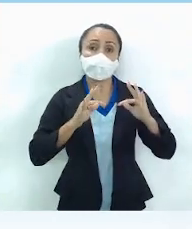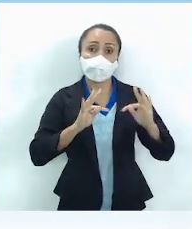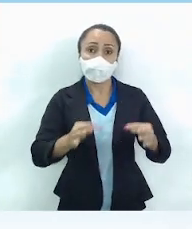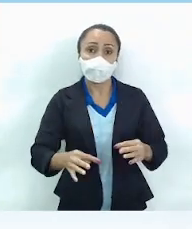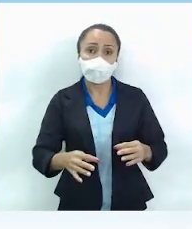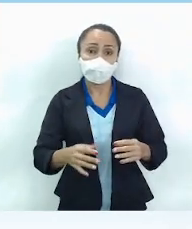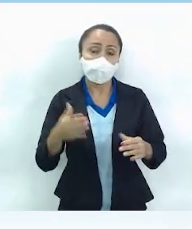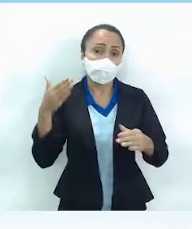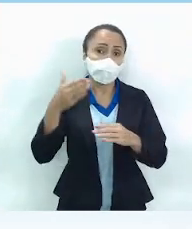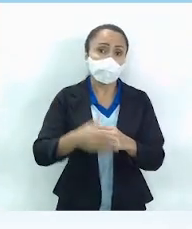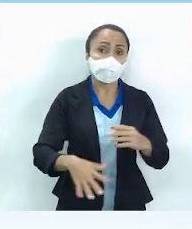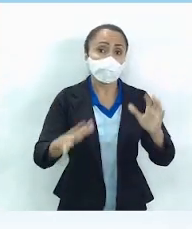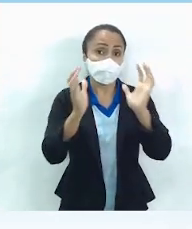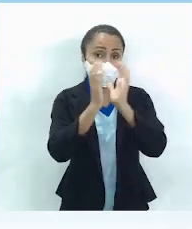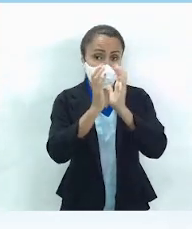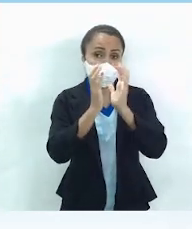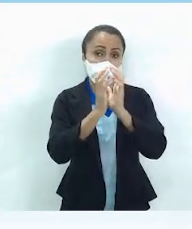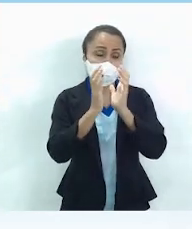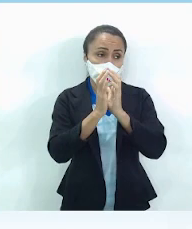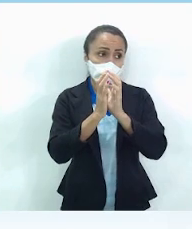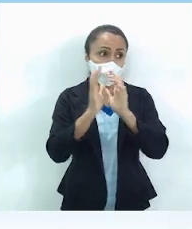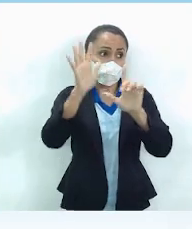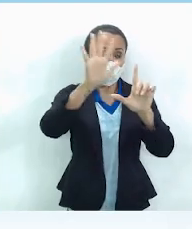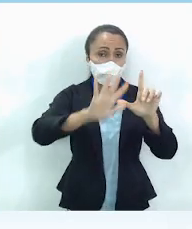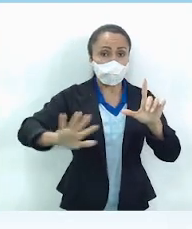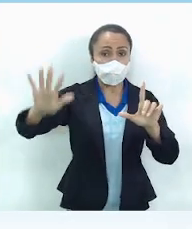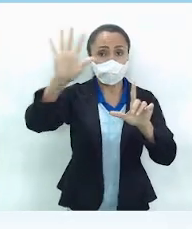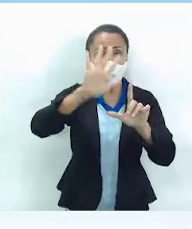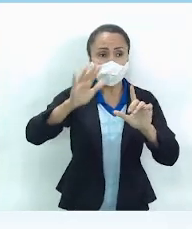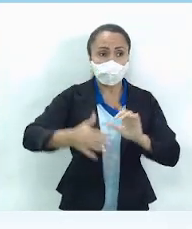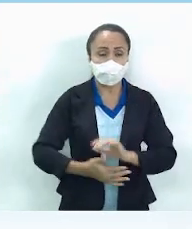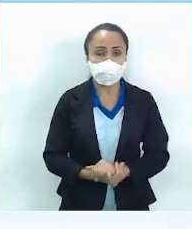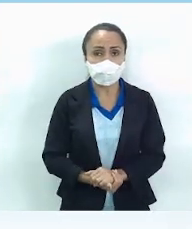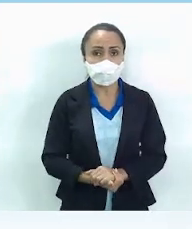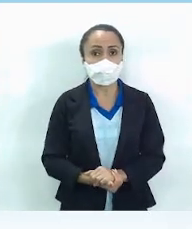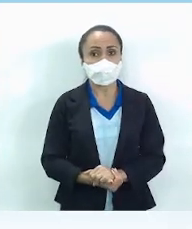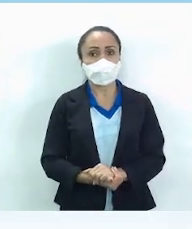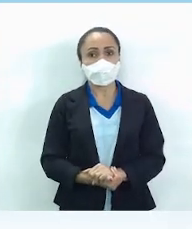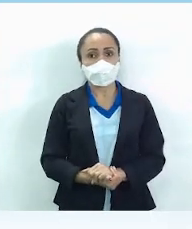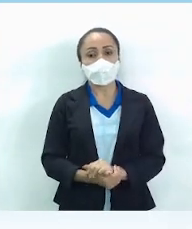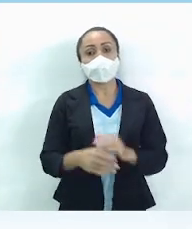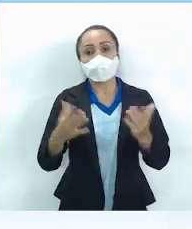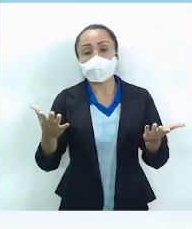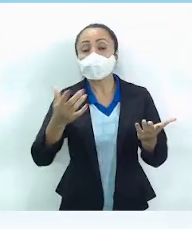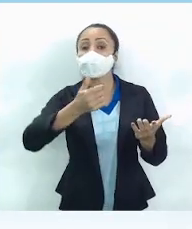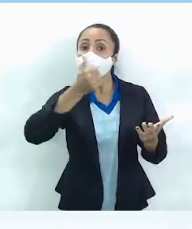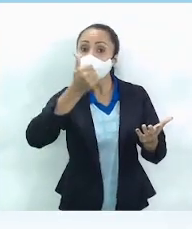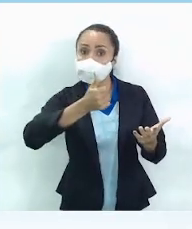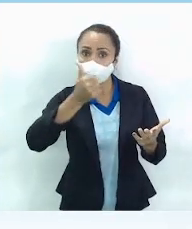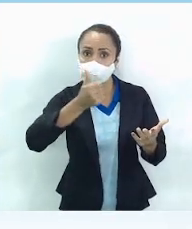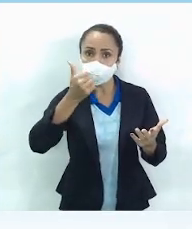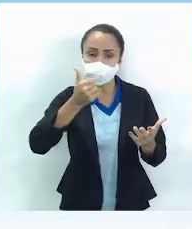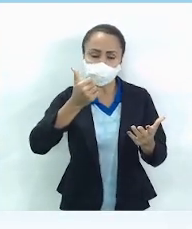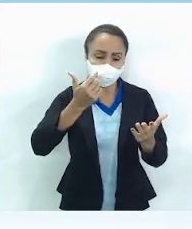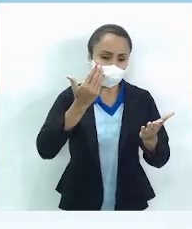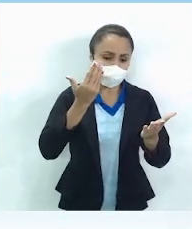Recife Digital, do Porto Digital? Qual seria? Seria, primeiro,